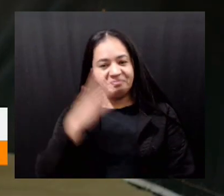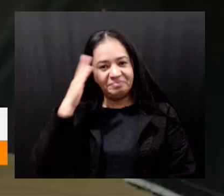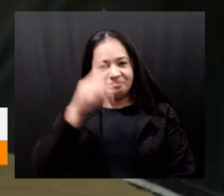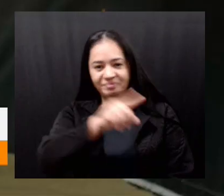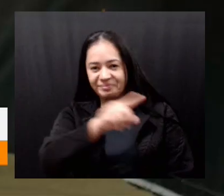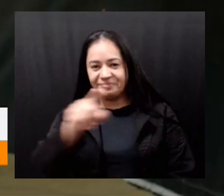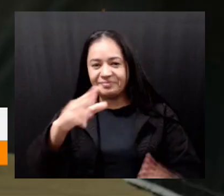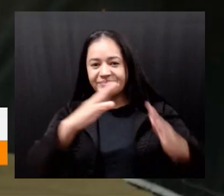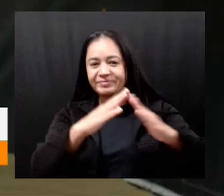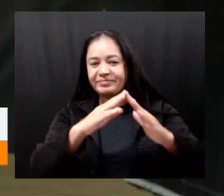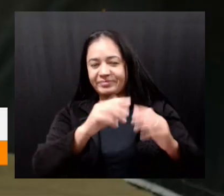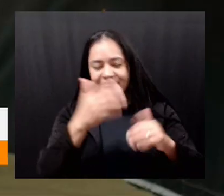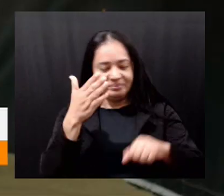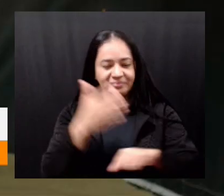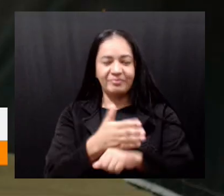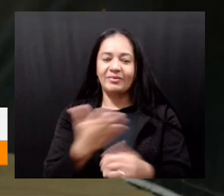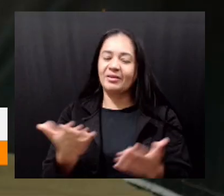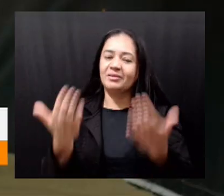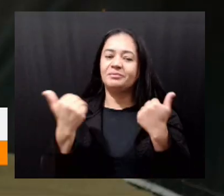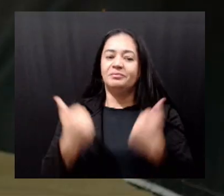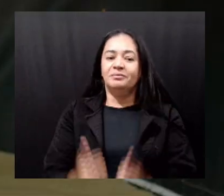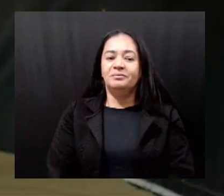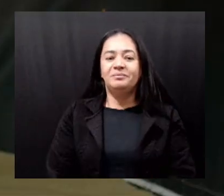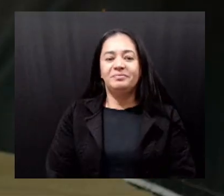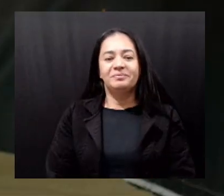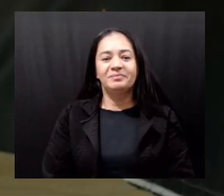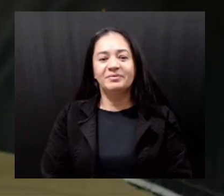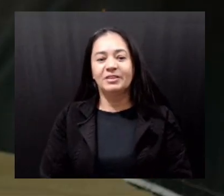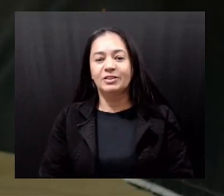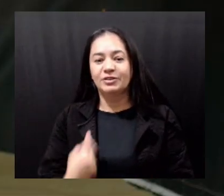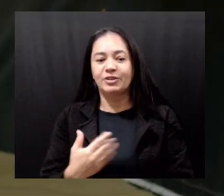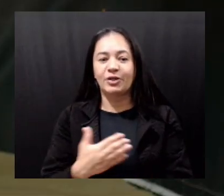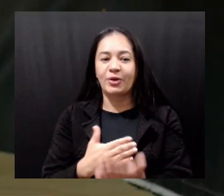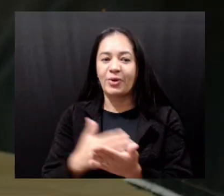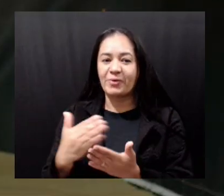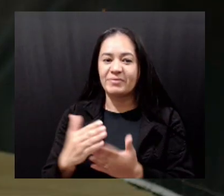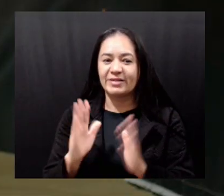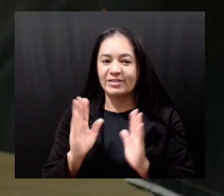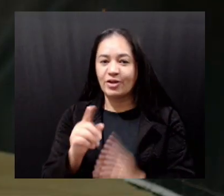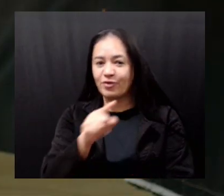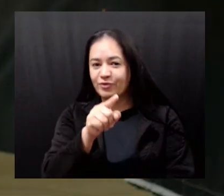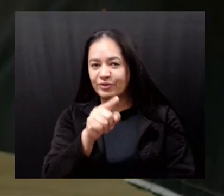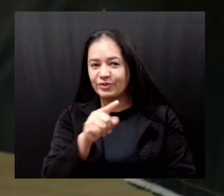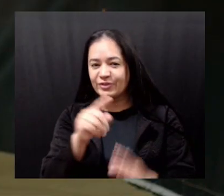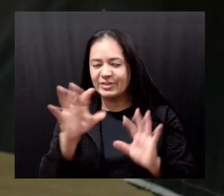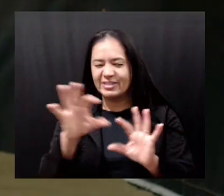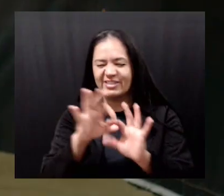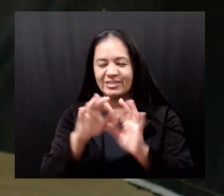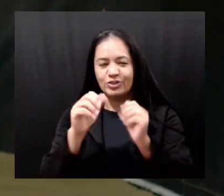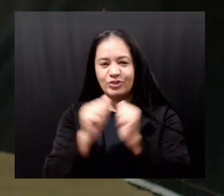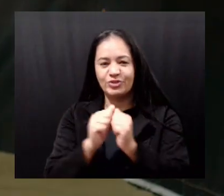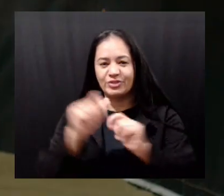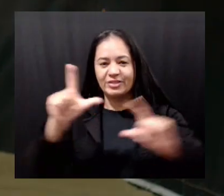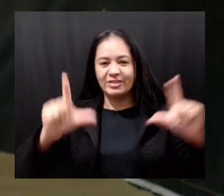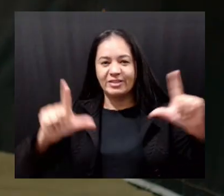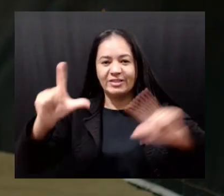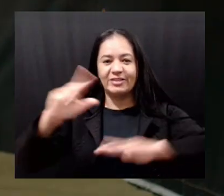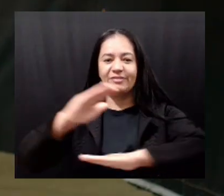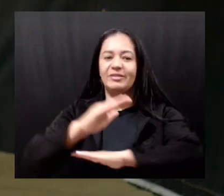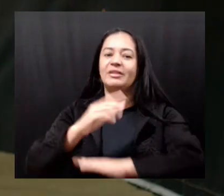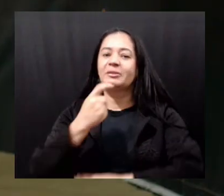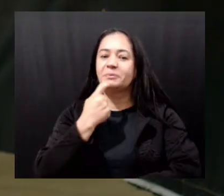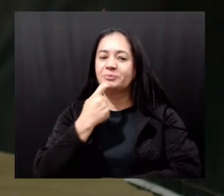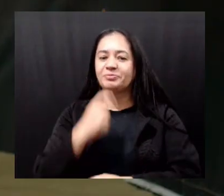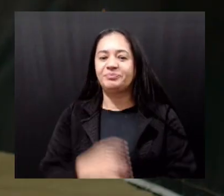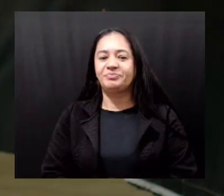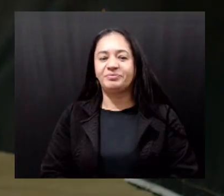produção, pode colocar na tela para nós, a gente começa a responder, você que está aí ligadinho aqui na TV Câmara Campinas. Muito bom dia,